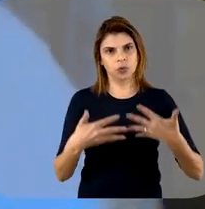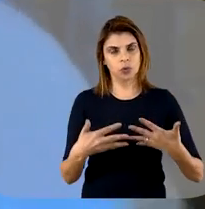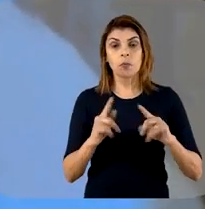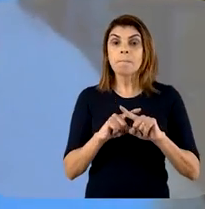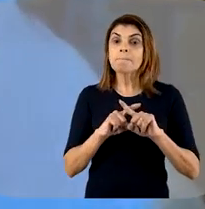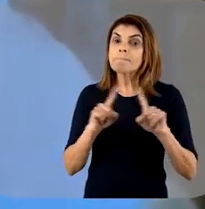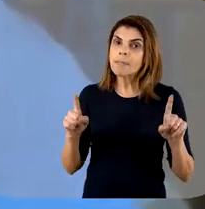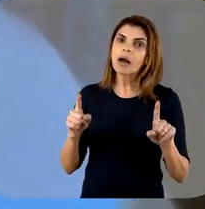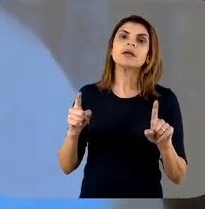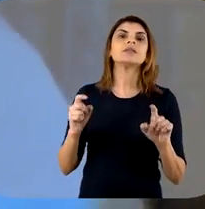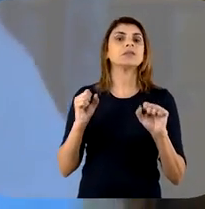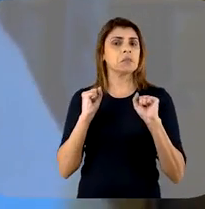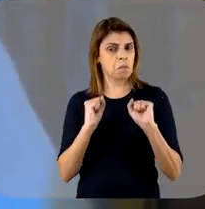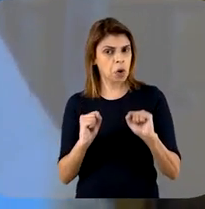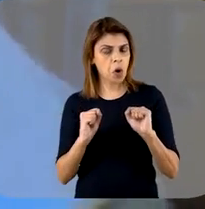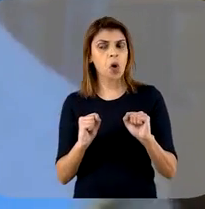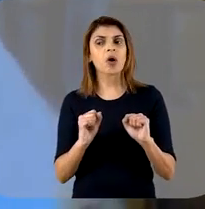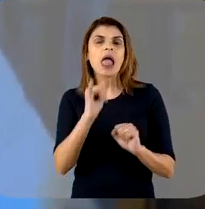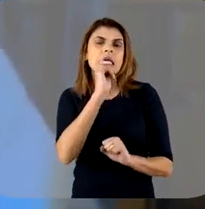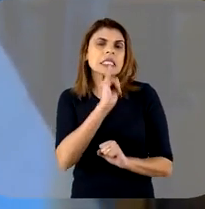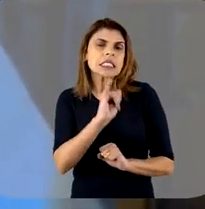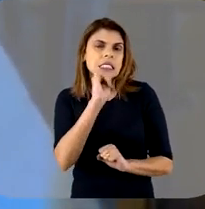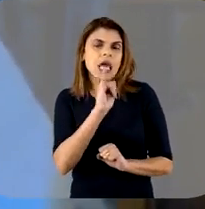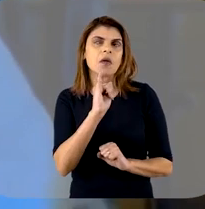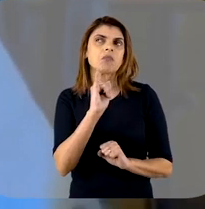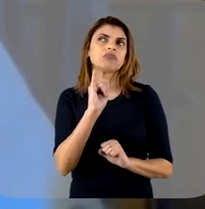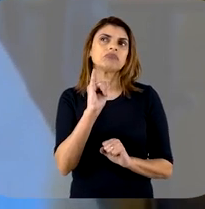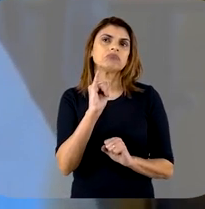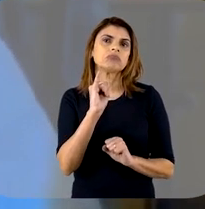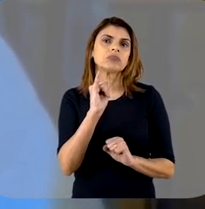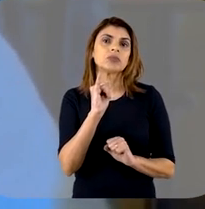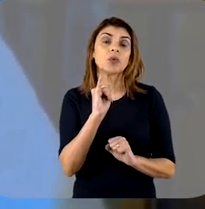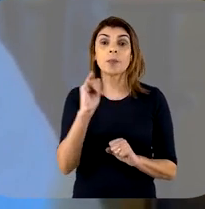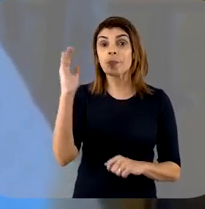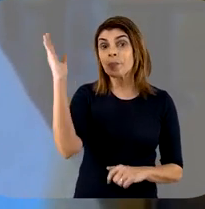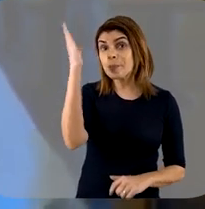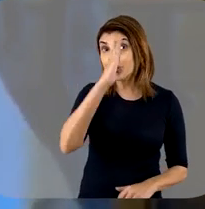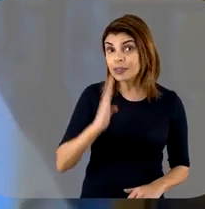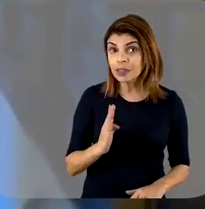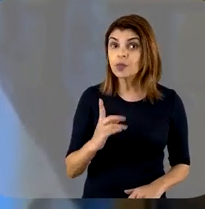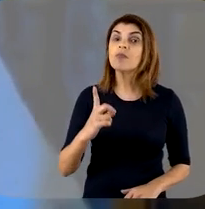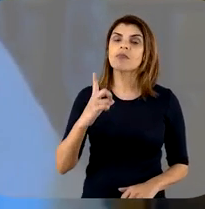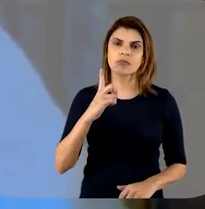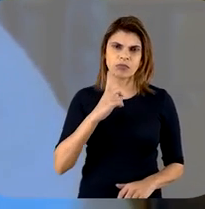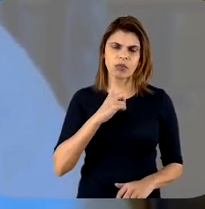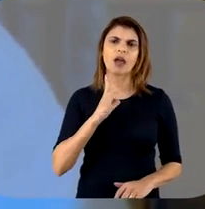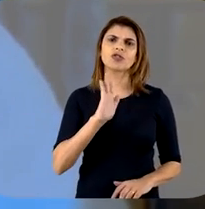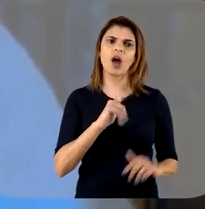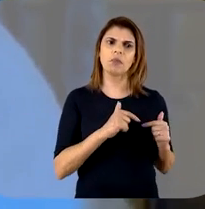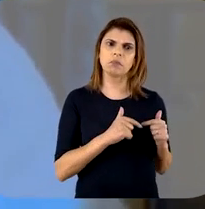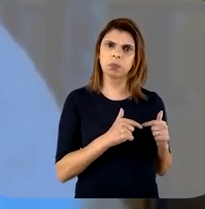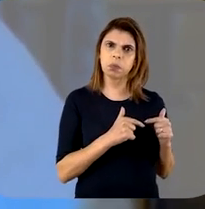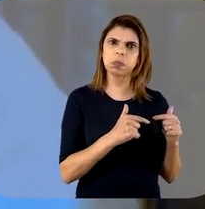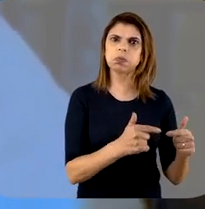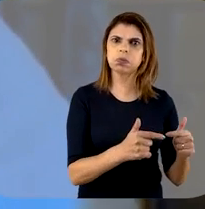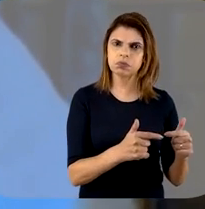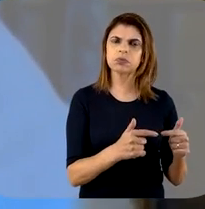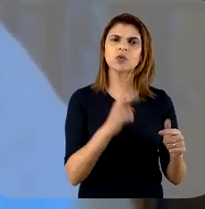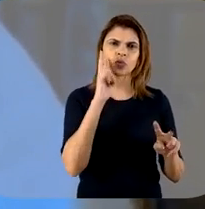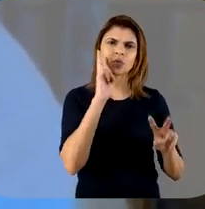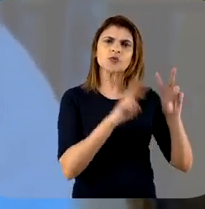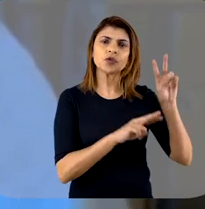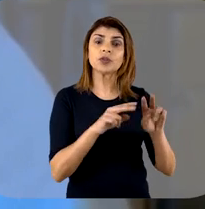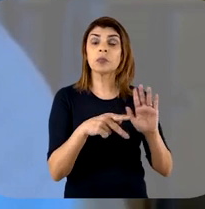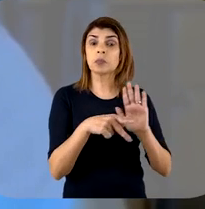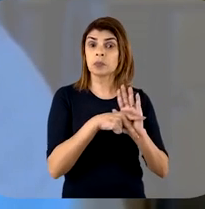mas eu posso aqui citar alguns exemplos, né? Por exemplo, no Brasil, há uma série de iniciativas, né? A